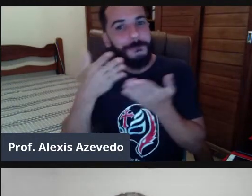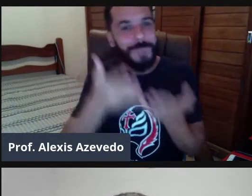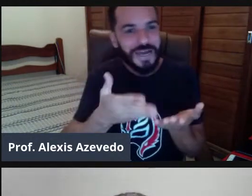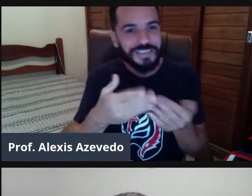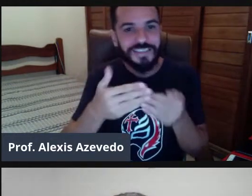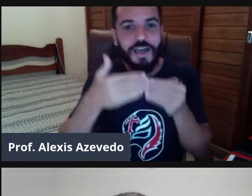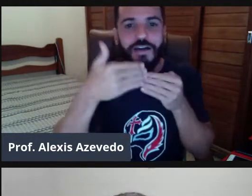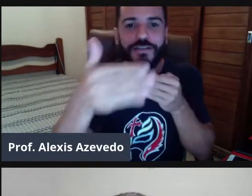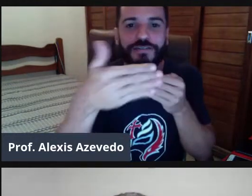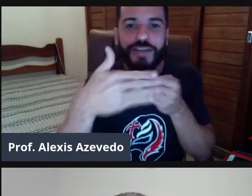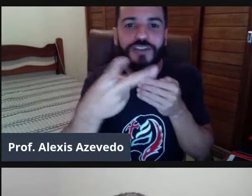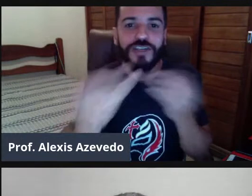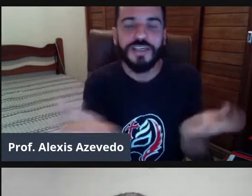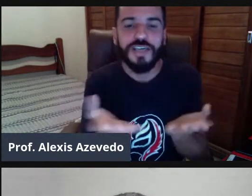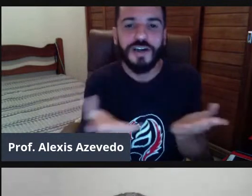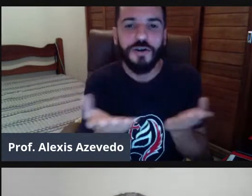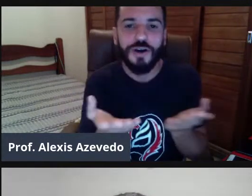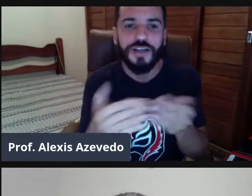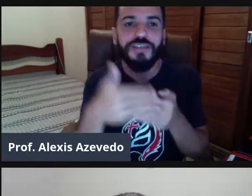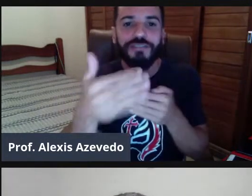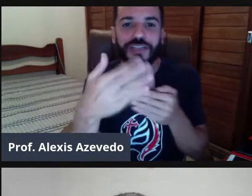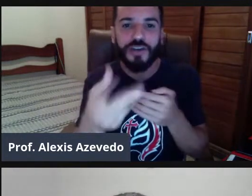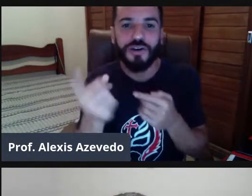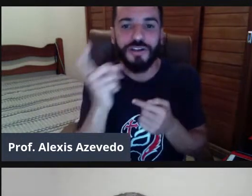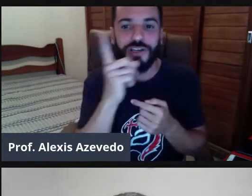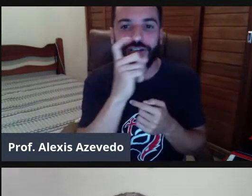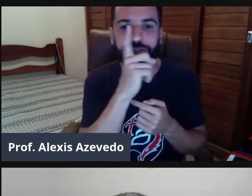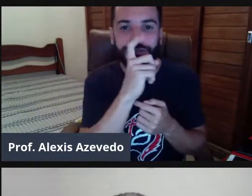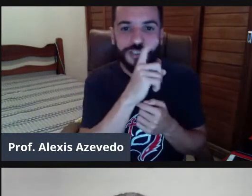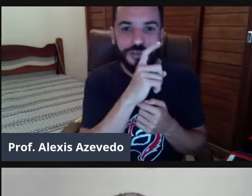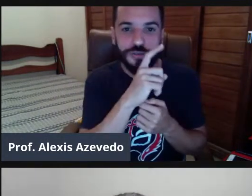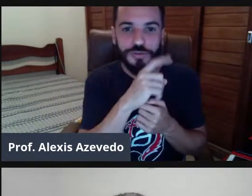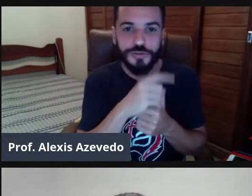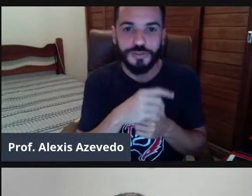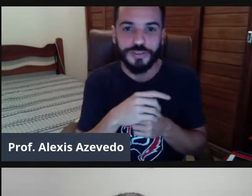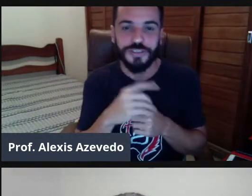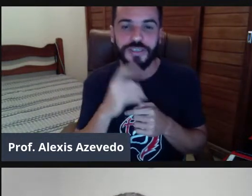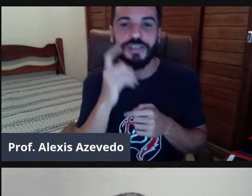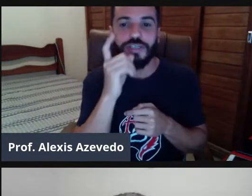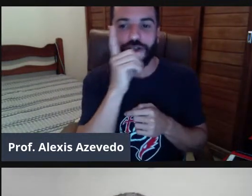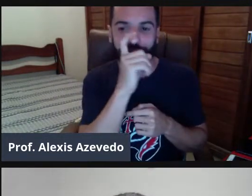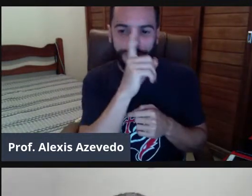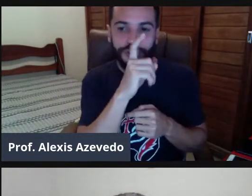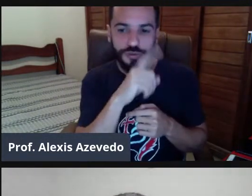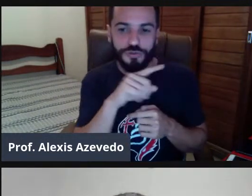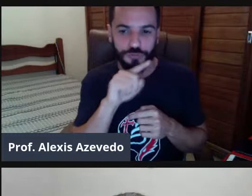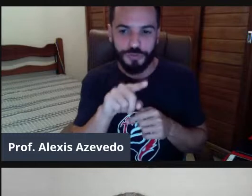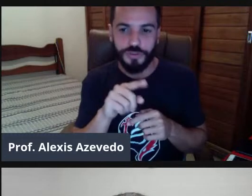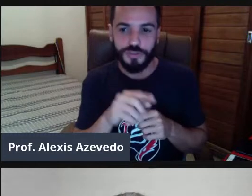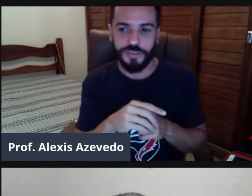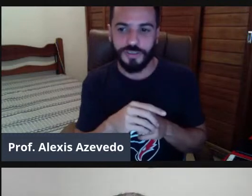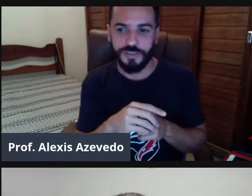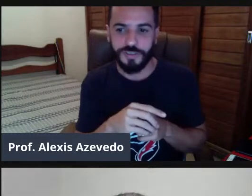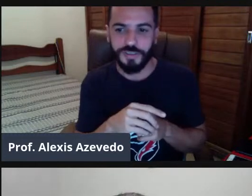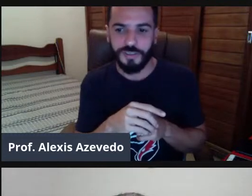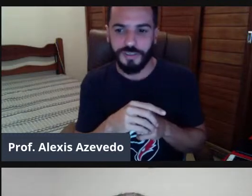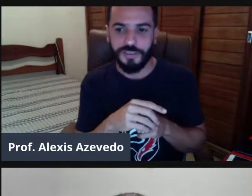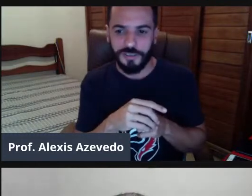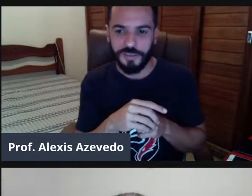dessa tela, eu não estou vendo nenhum comentário, o Alex está tendo acesso aos comentários, eu estou aqui em frente